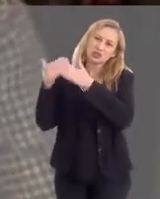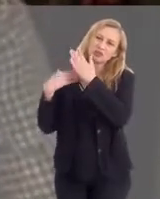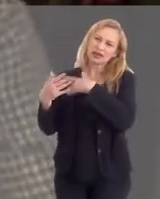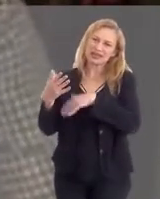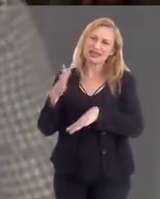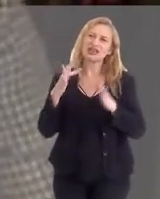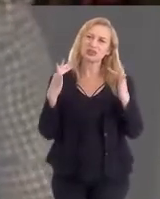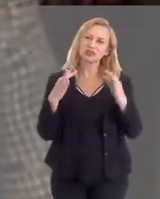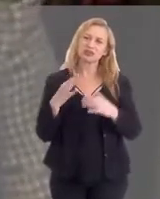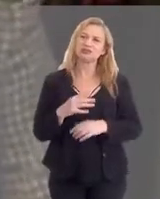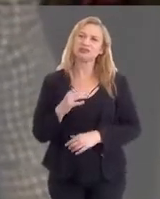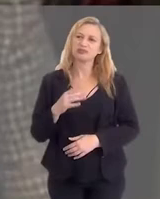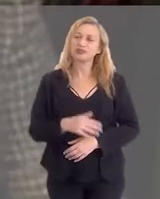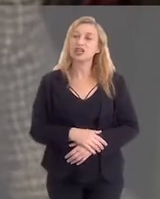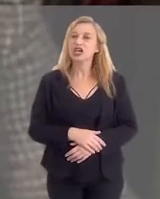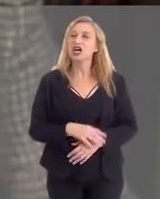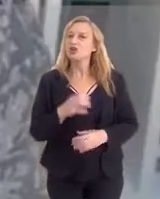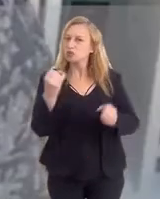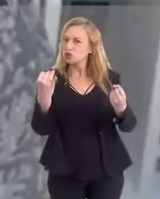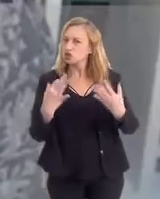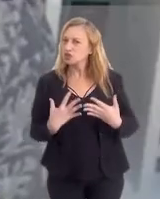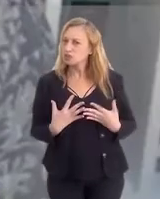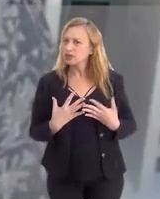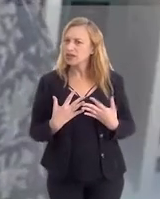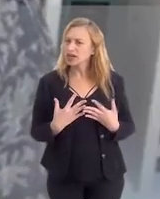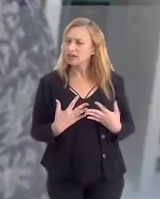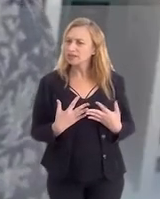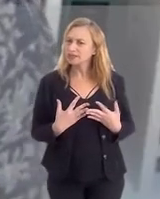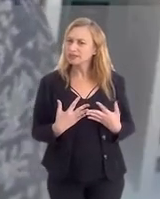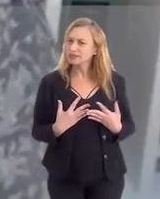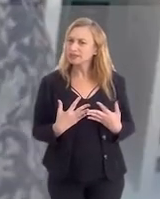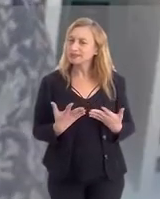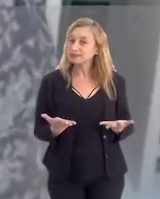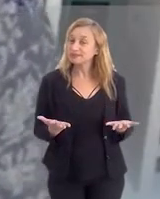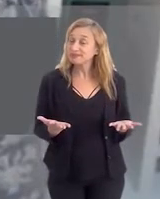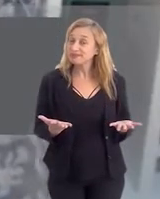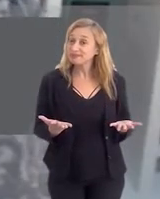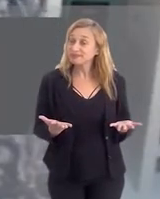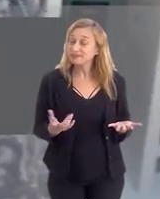de uma ancestralidade outra, assim. Você podia explicar